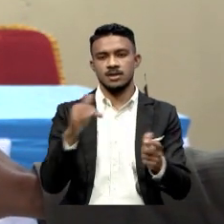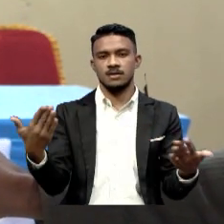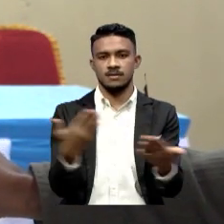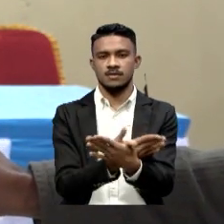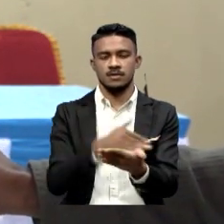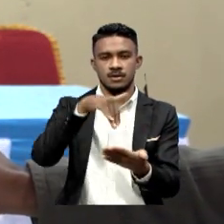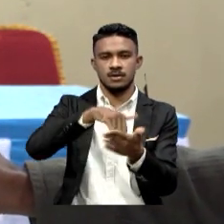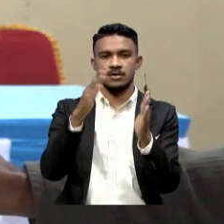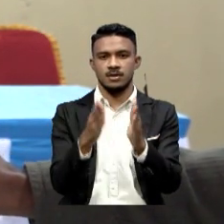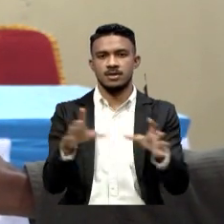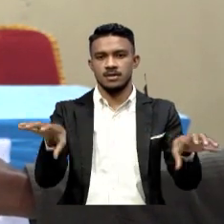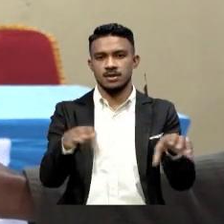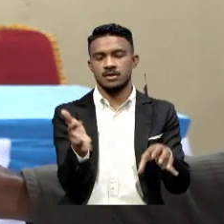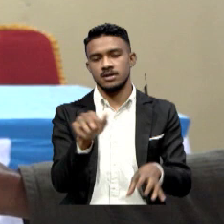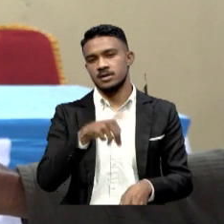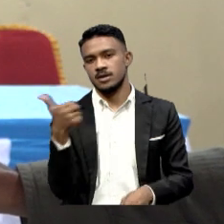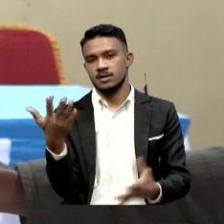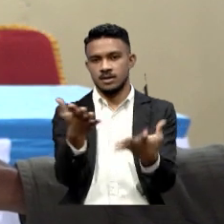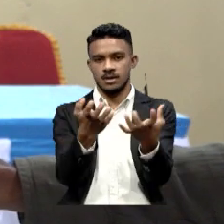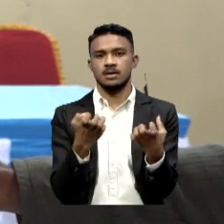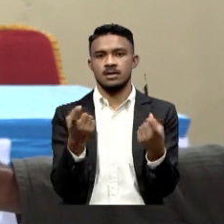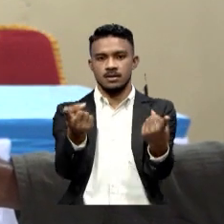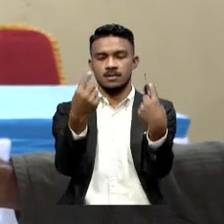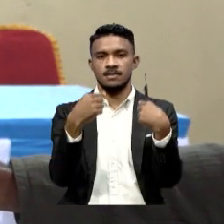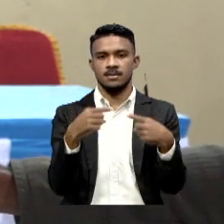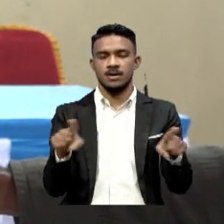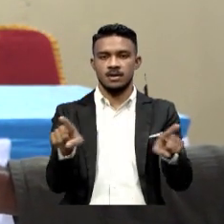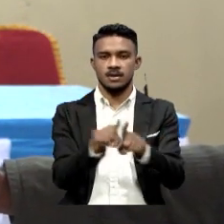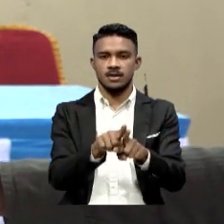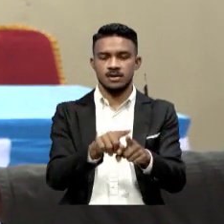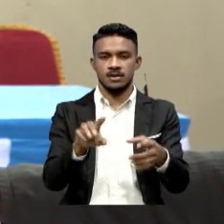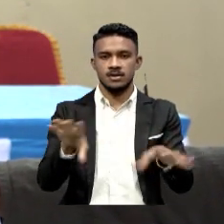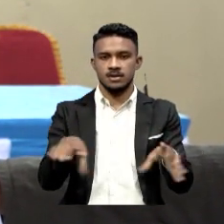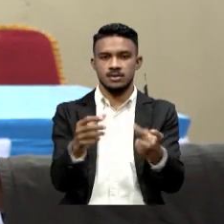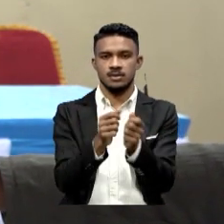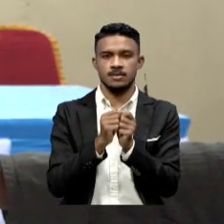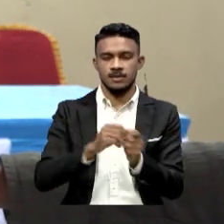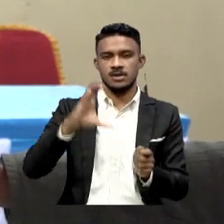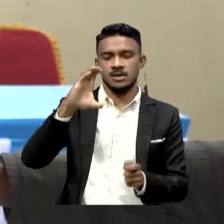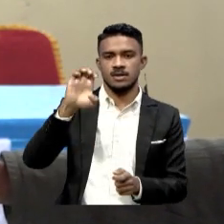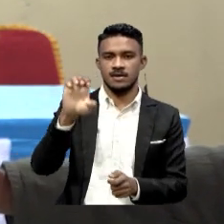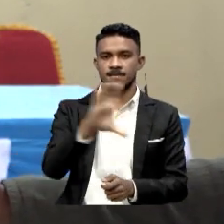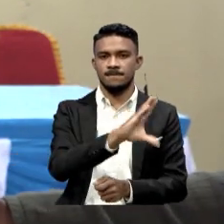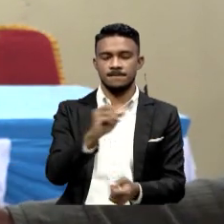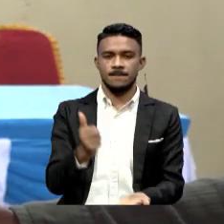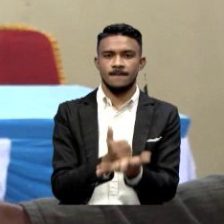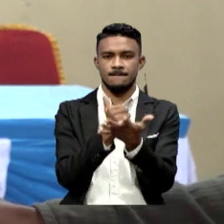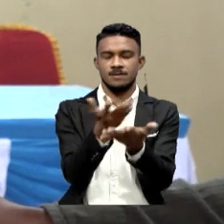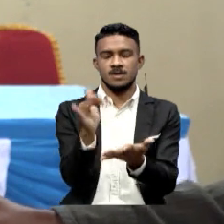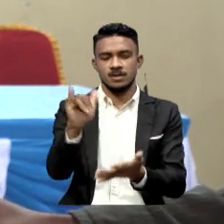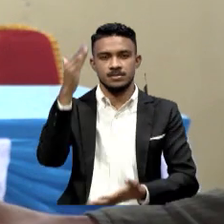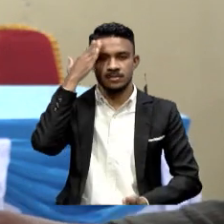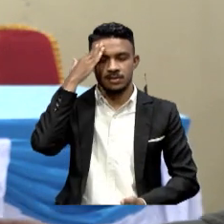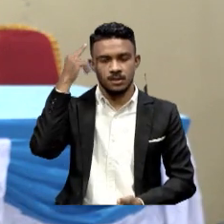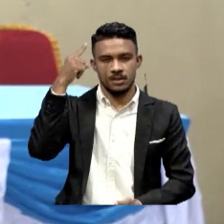estudante trabalhador no serselo neve a cara mai sai parte do CSE, Centro Estudo Estratégico, para contribuir sirni dias, sirni ano,